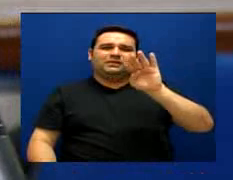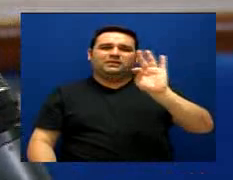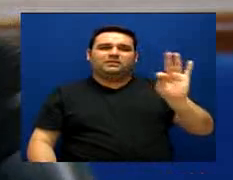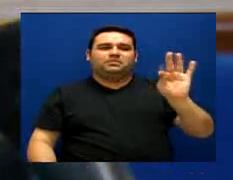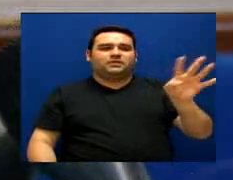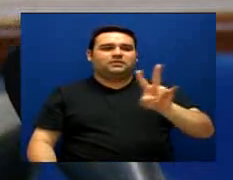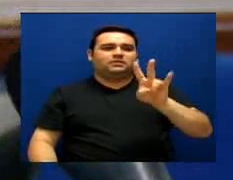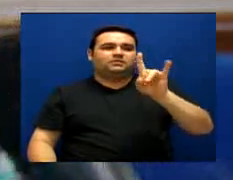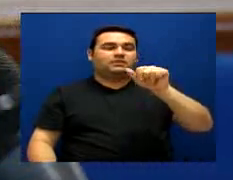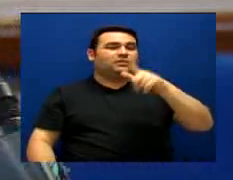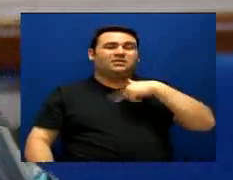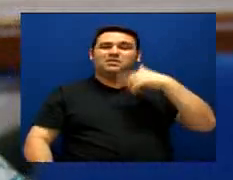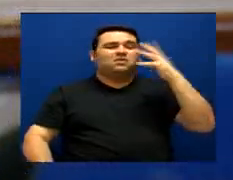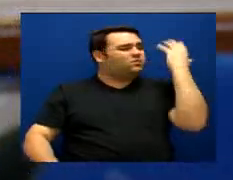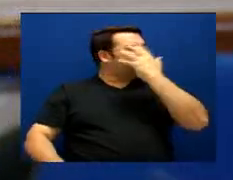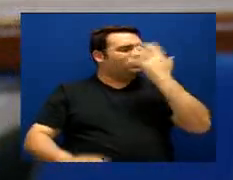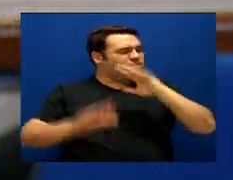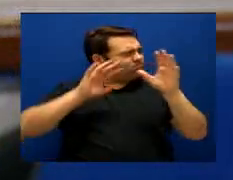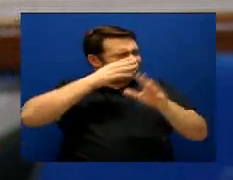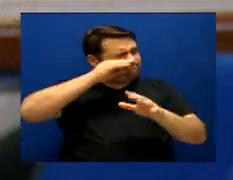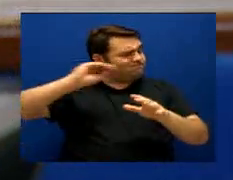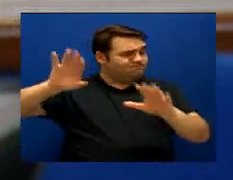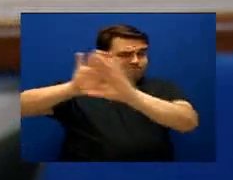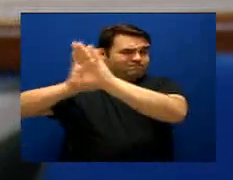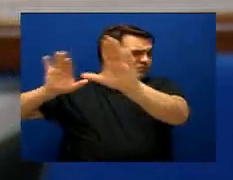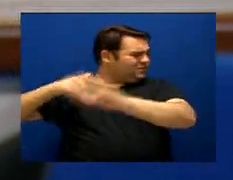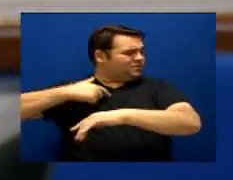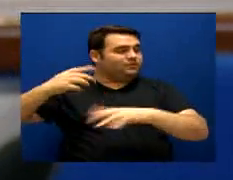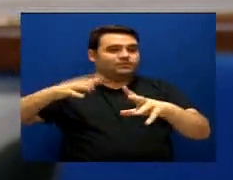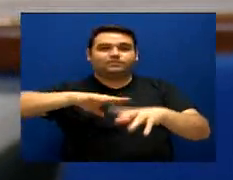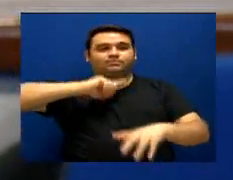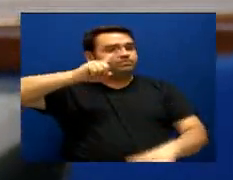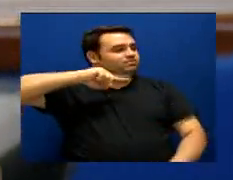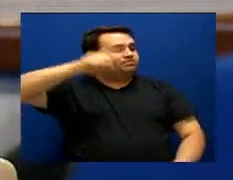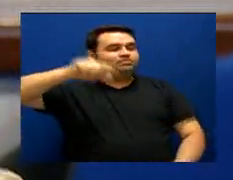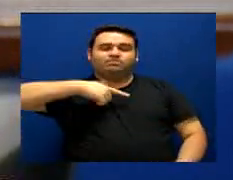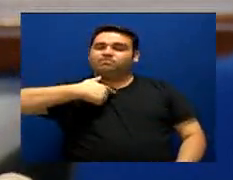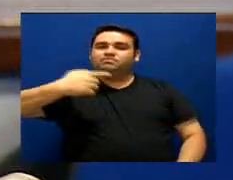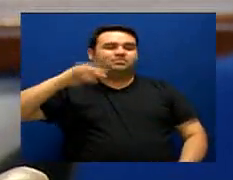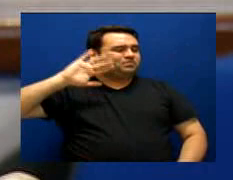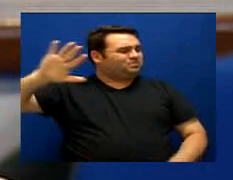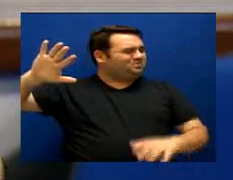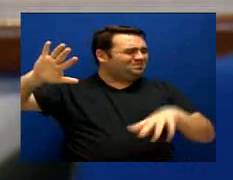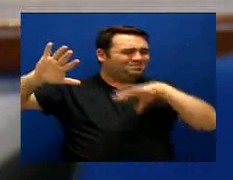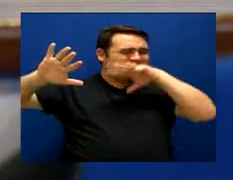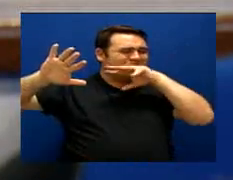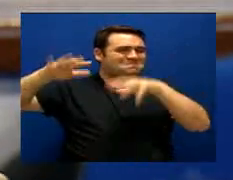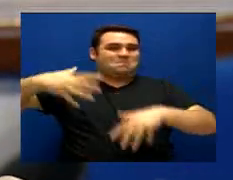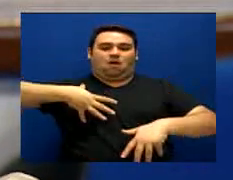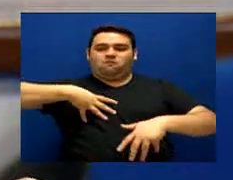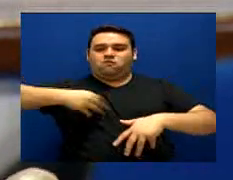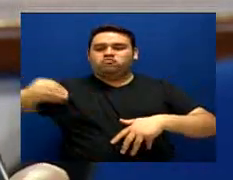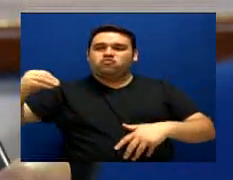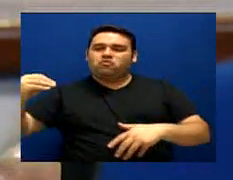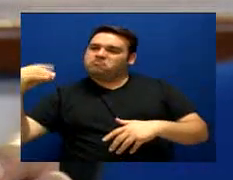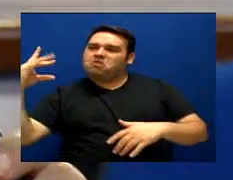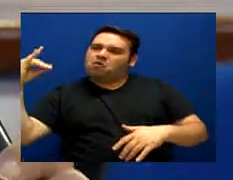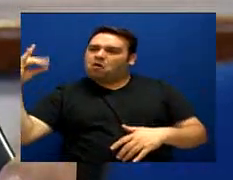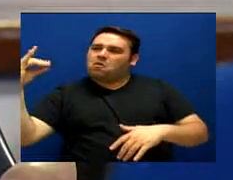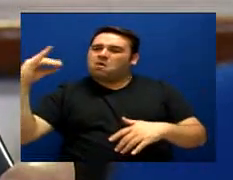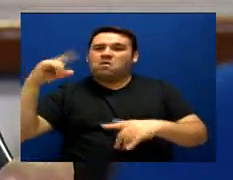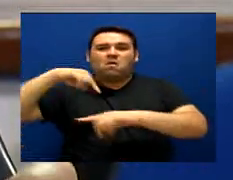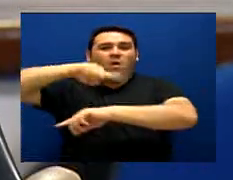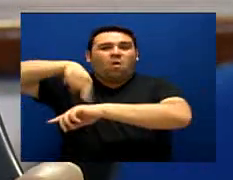eu passo sem olhar. Não suporto ver todos aqueles filhotes